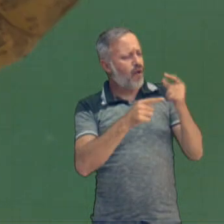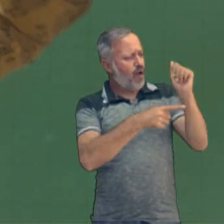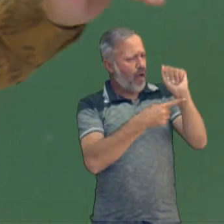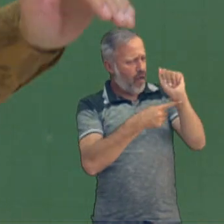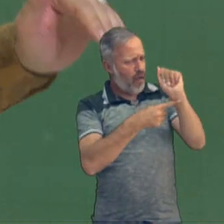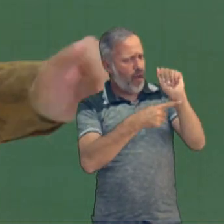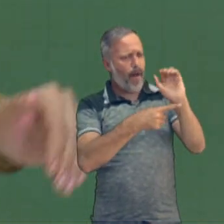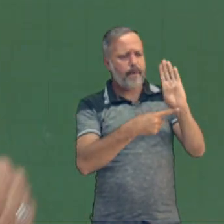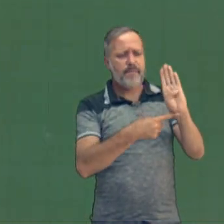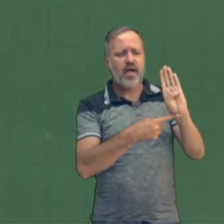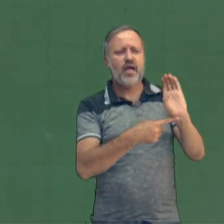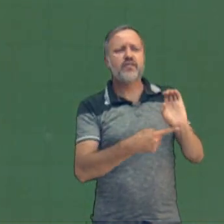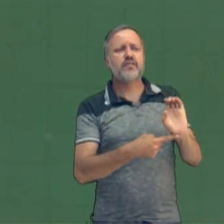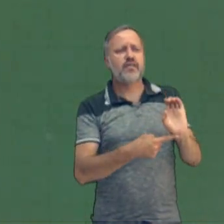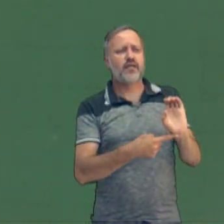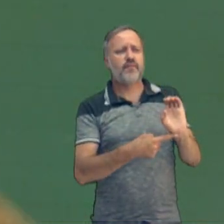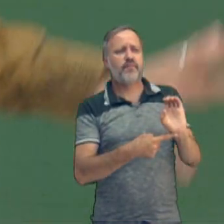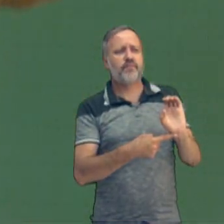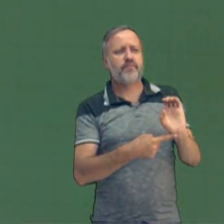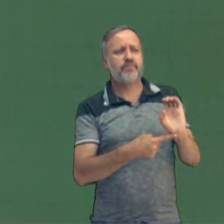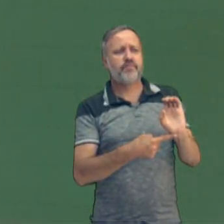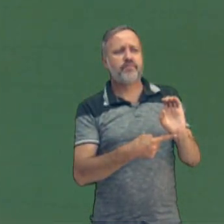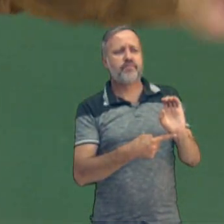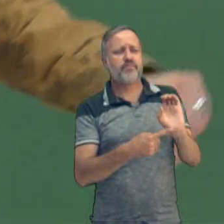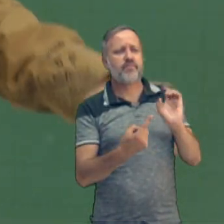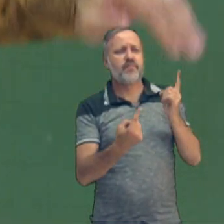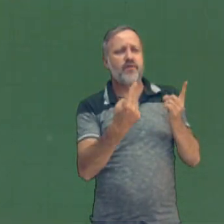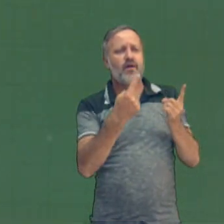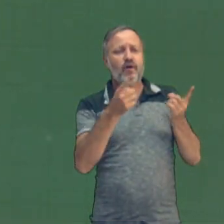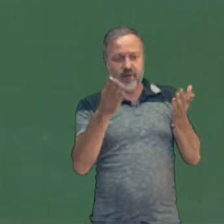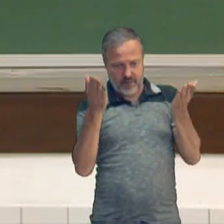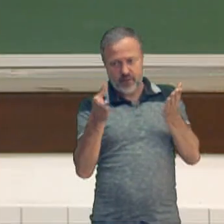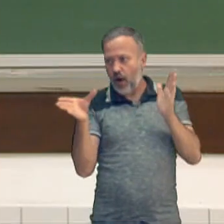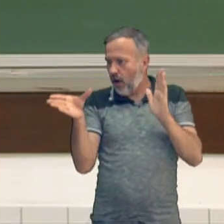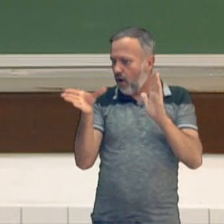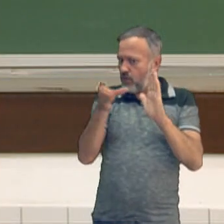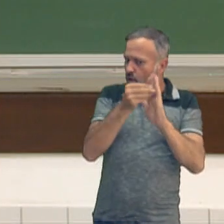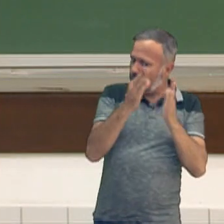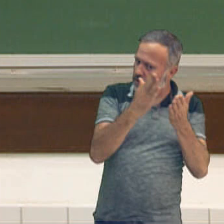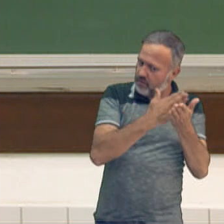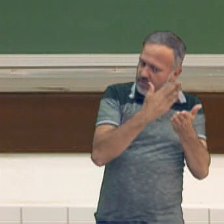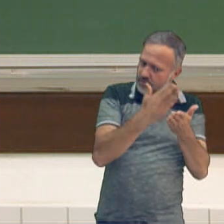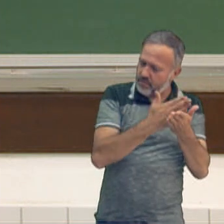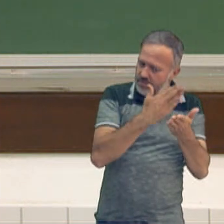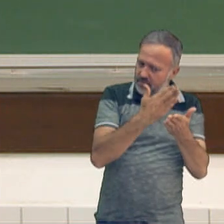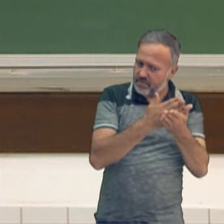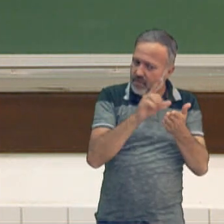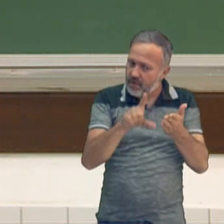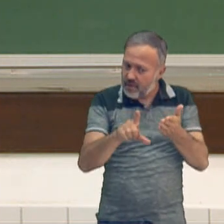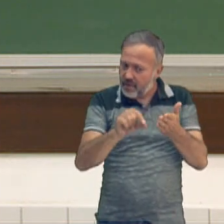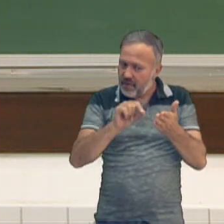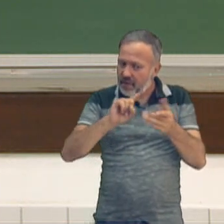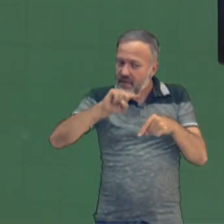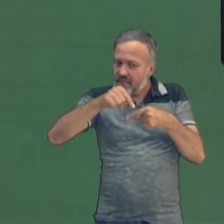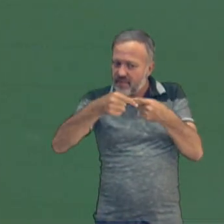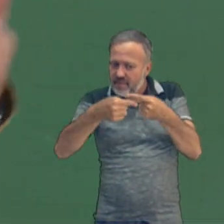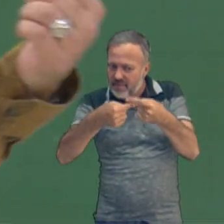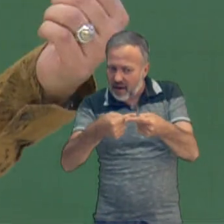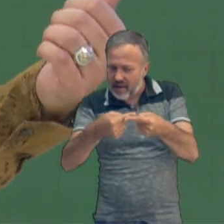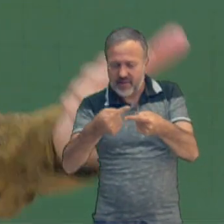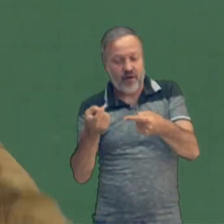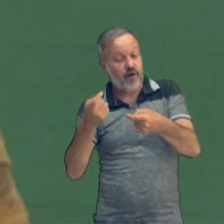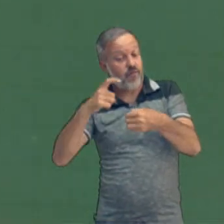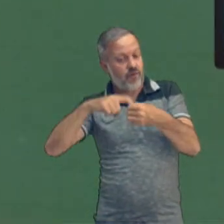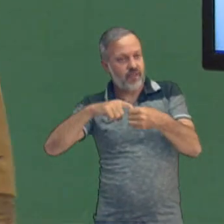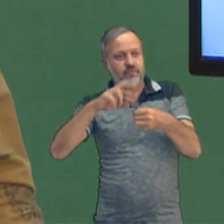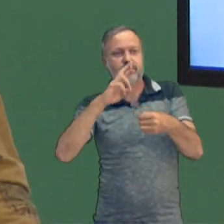resposta correta. Vamos dar um tempo para vocês copiarem, escolherem uma das alternativas e, na sequência, voltamos com a